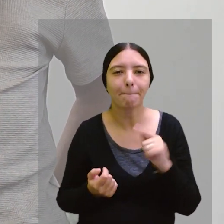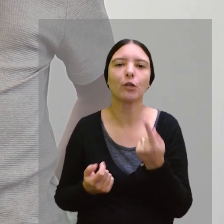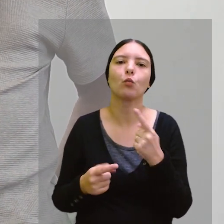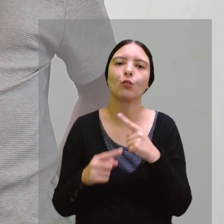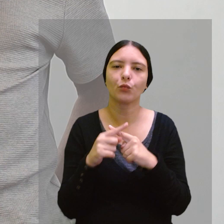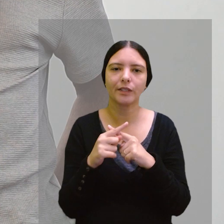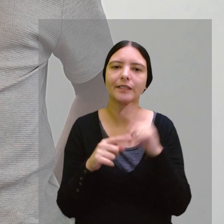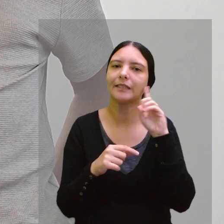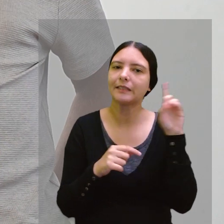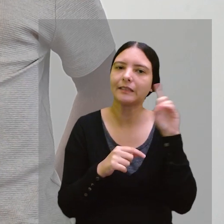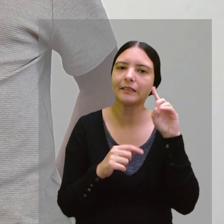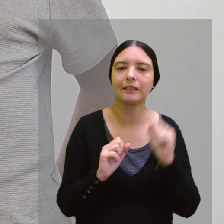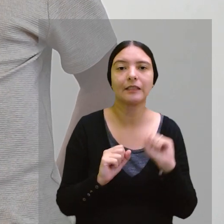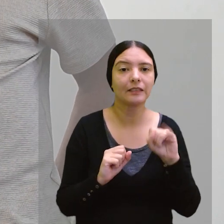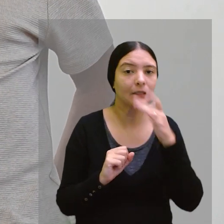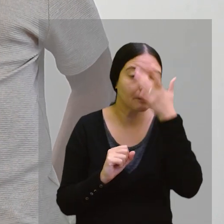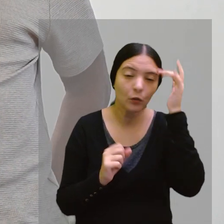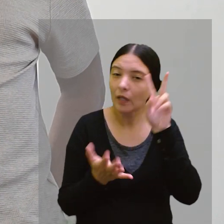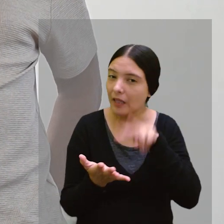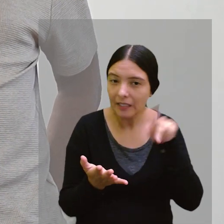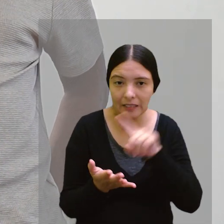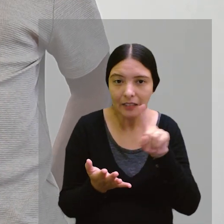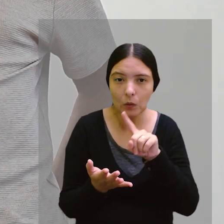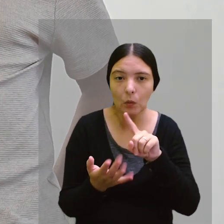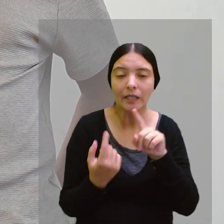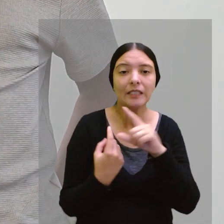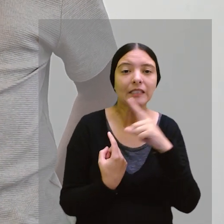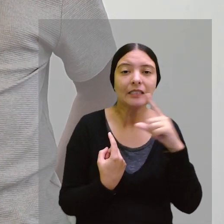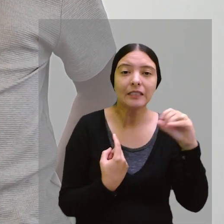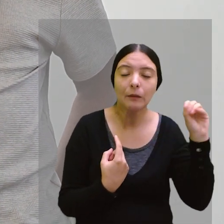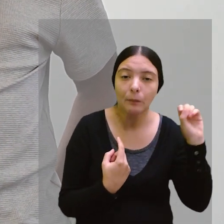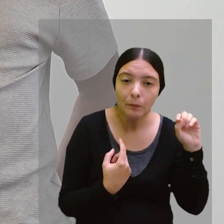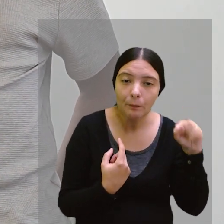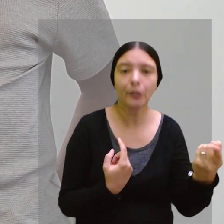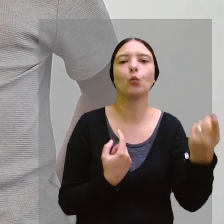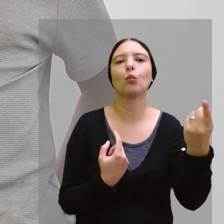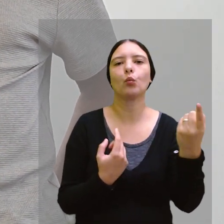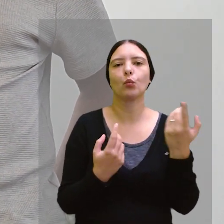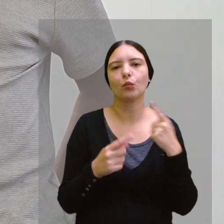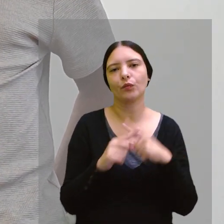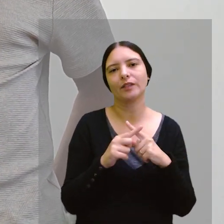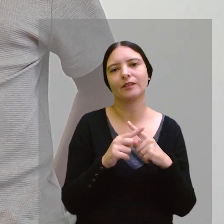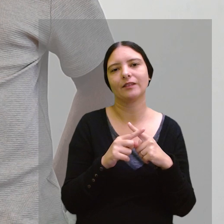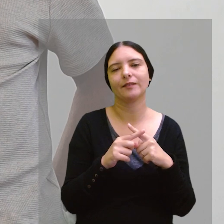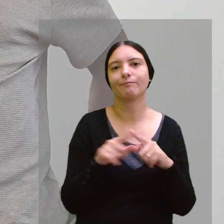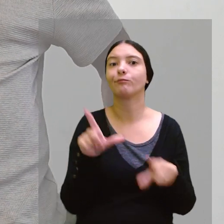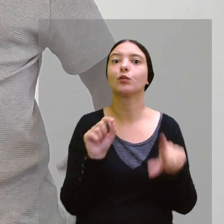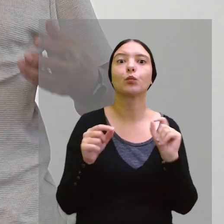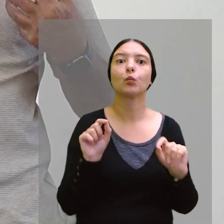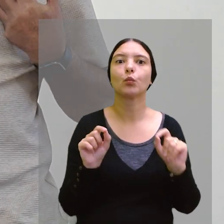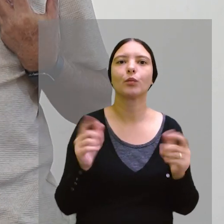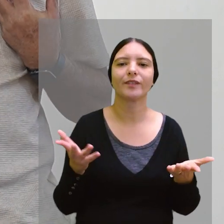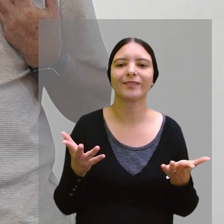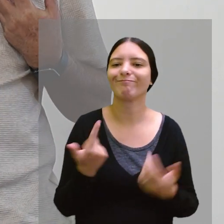por dia. Quem não lê é enganado 100.000 vezes por dia. Qual que é a escolha? Entende?